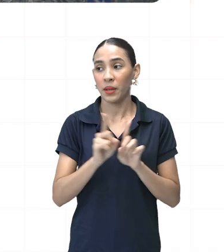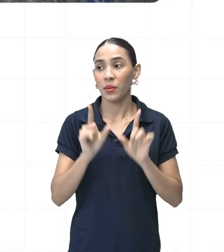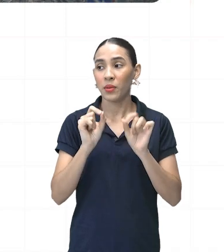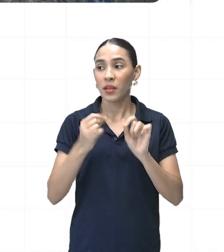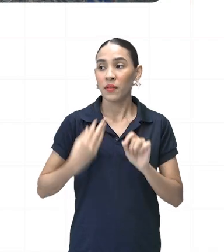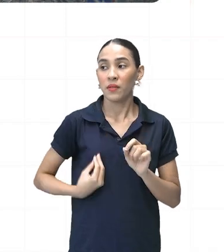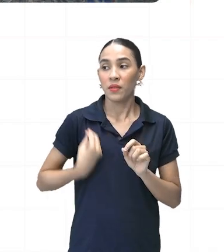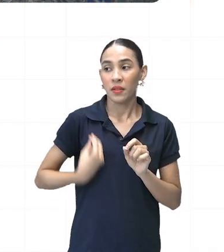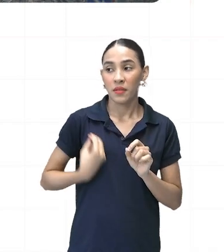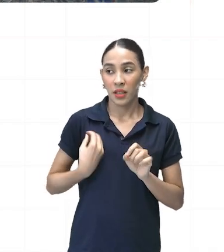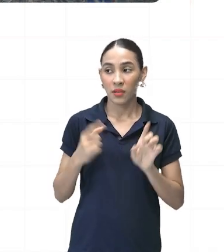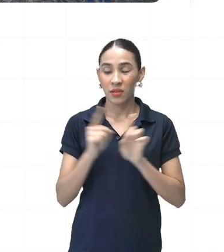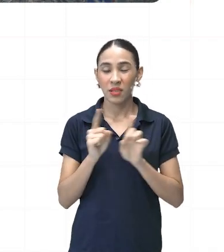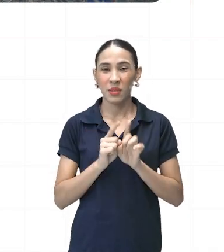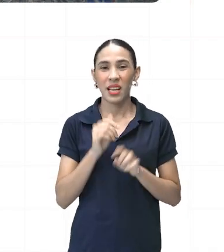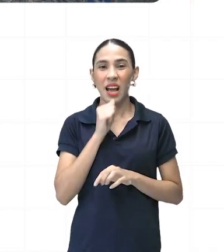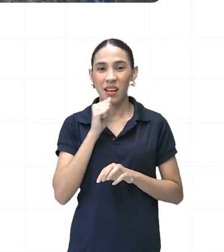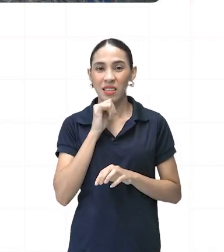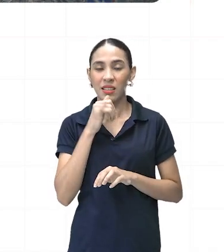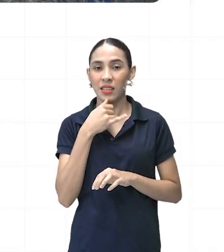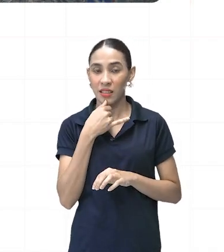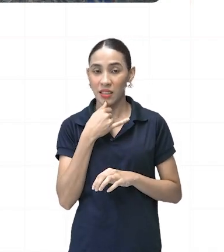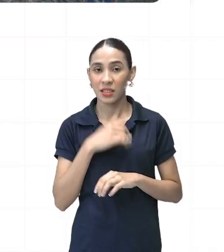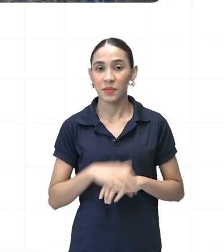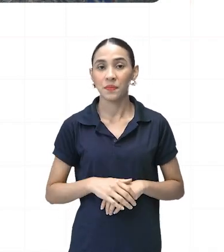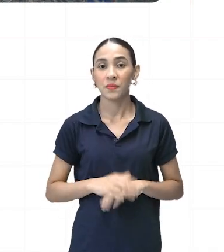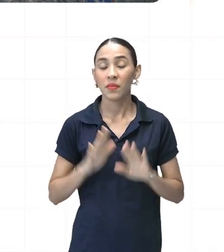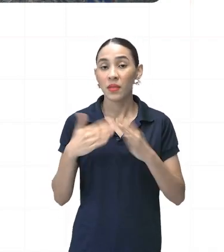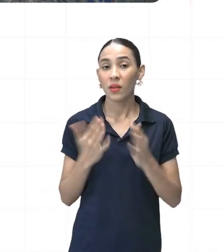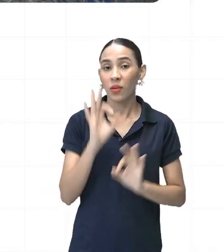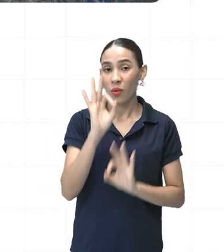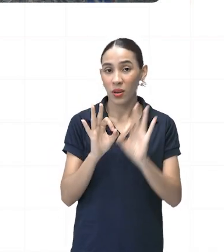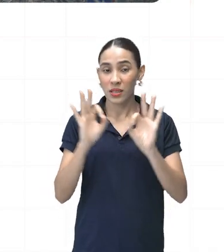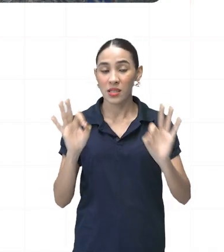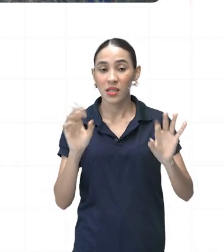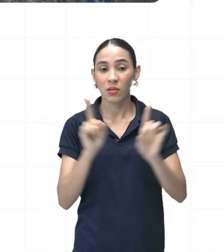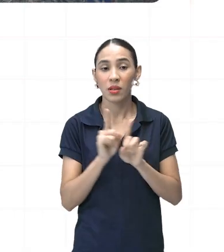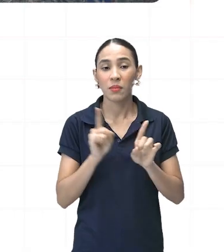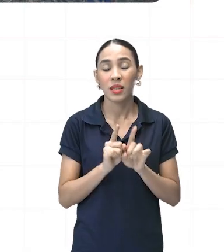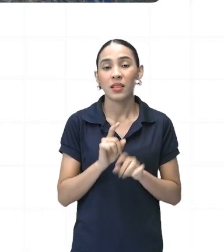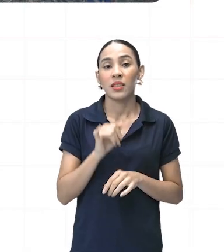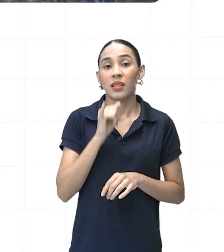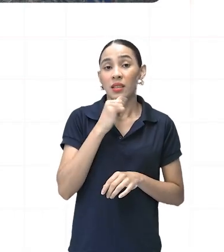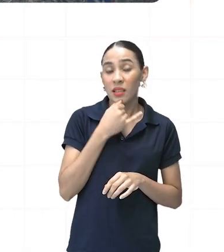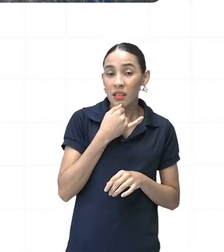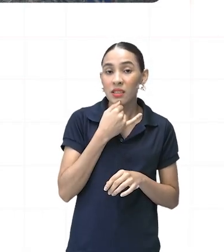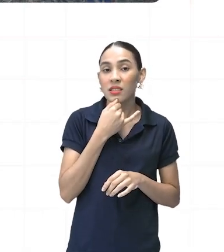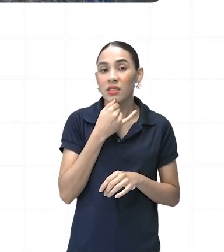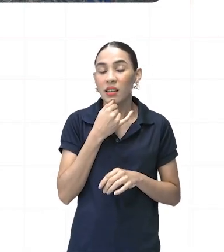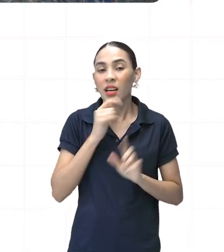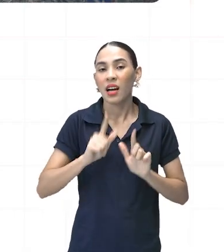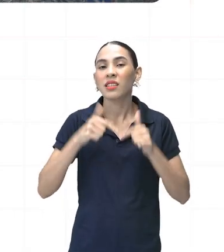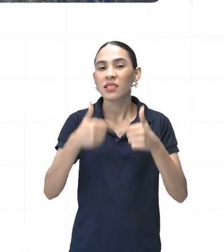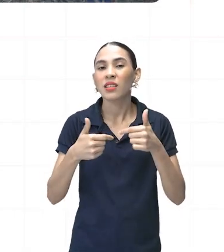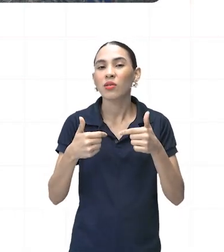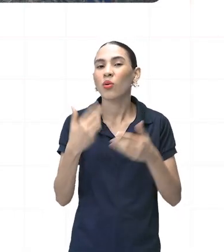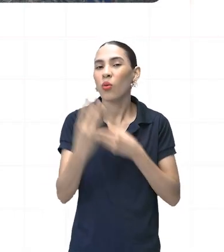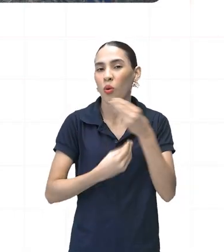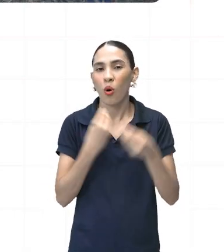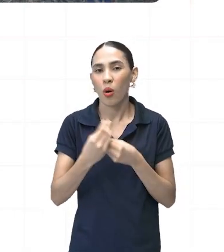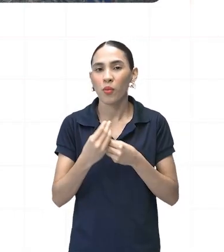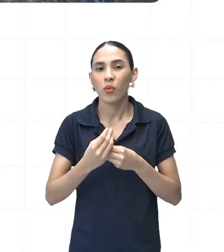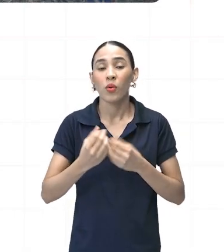ali, vivendo isso, infelizmente, e essa organização, gente, infelizmente, eles atuam aí por meio